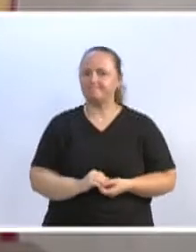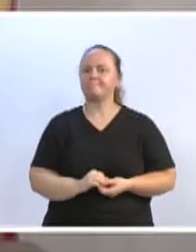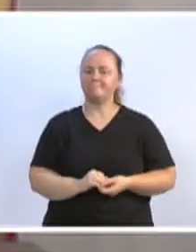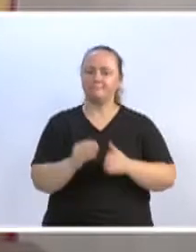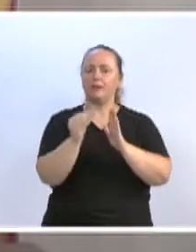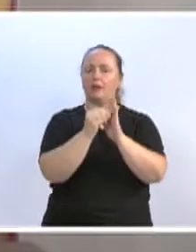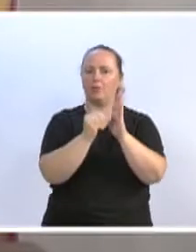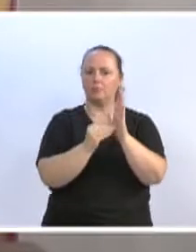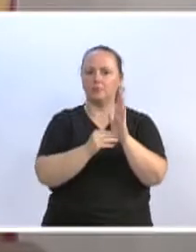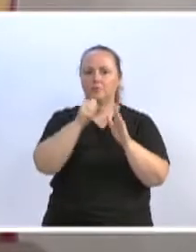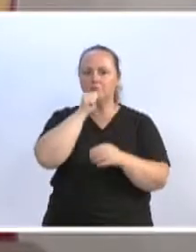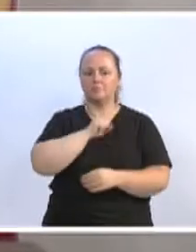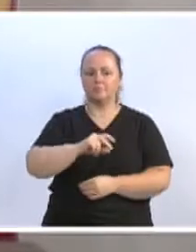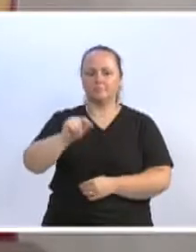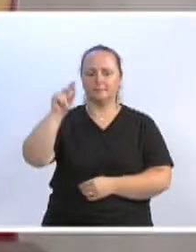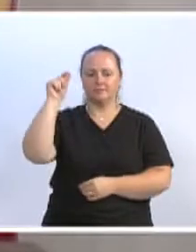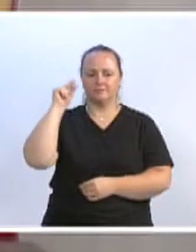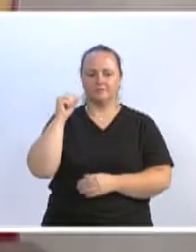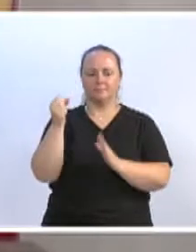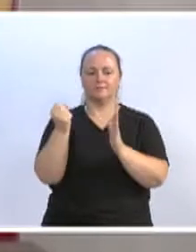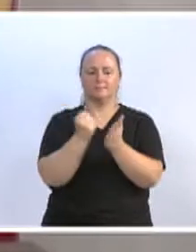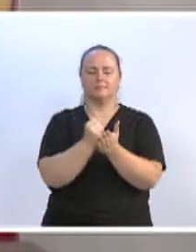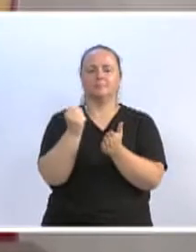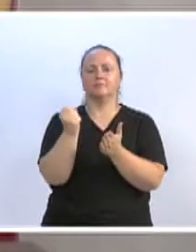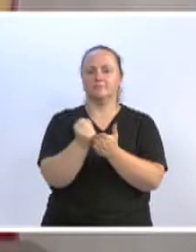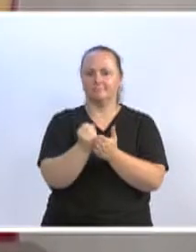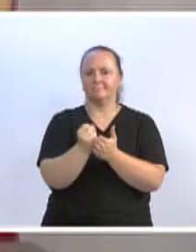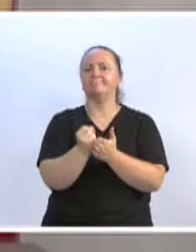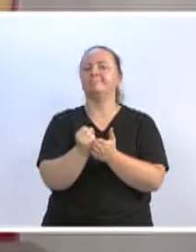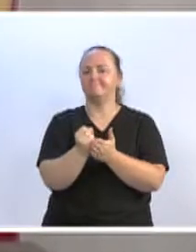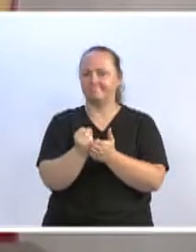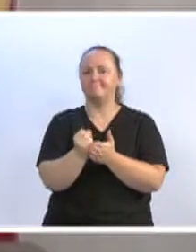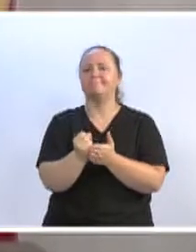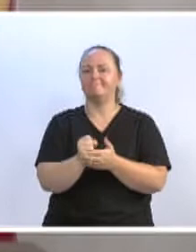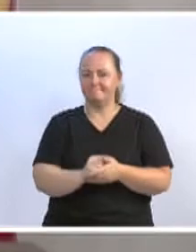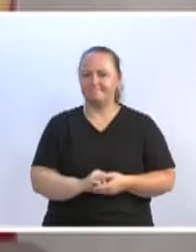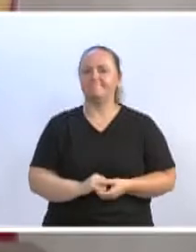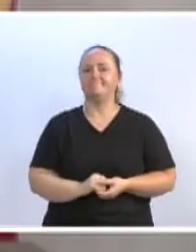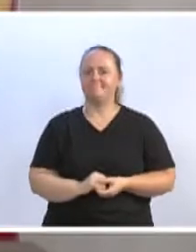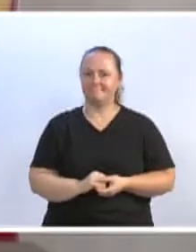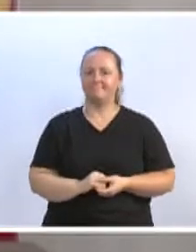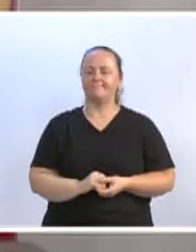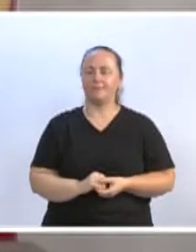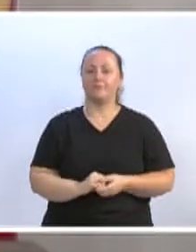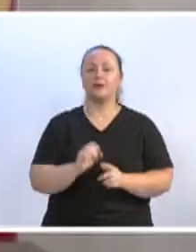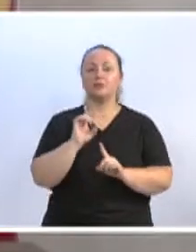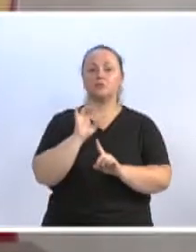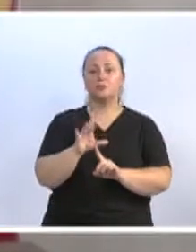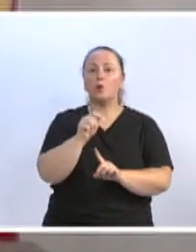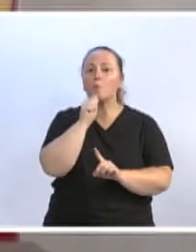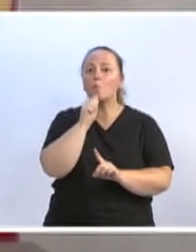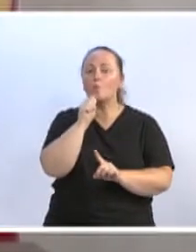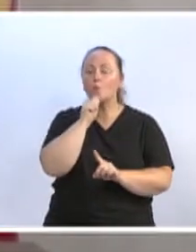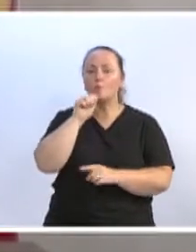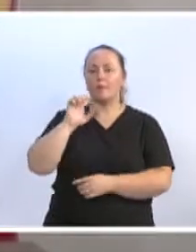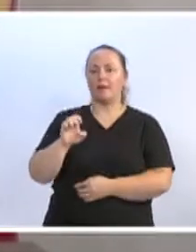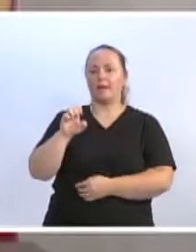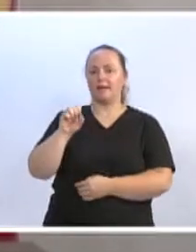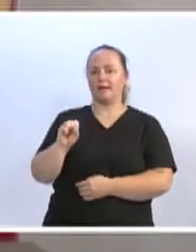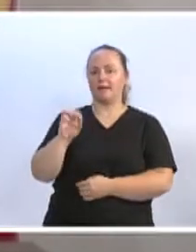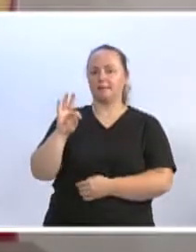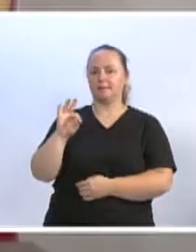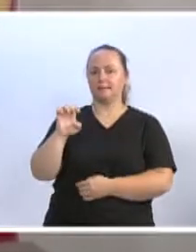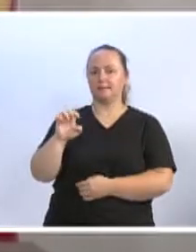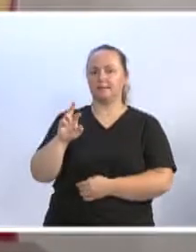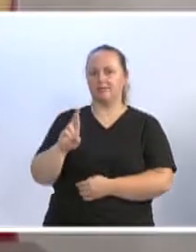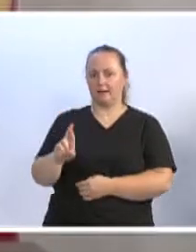Antigo Testamento. Todos os livros do Antigo Testamento, à exceção do livro de Esther,